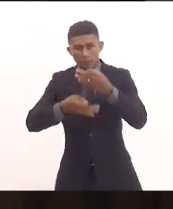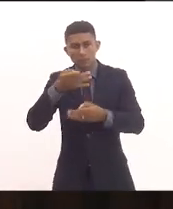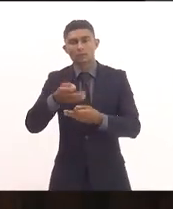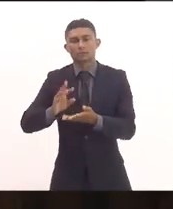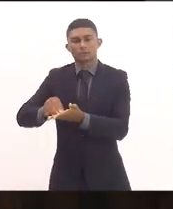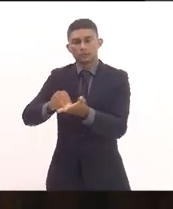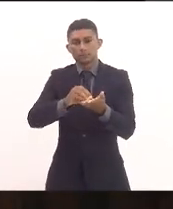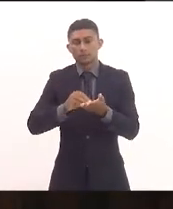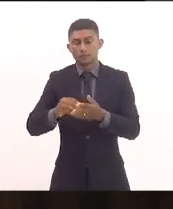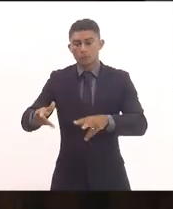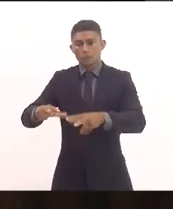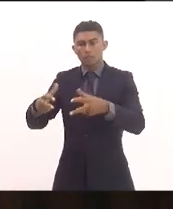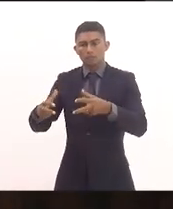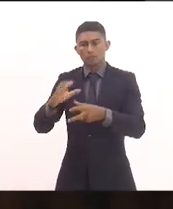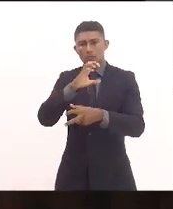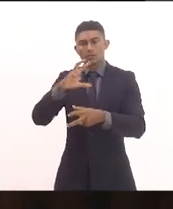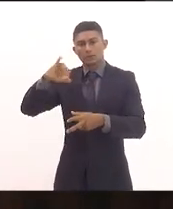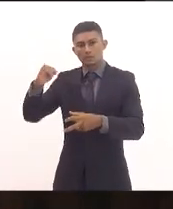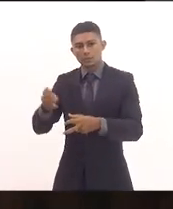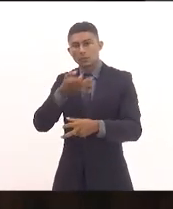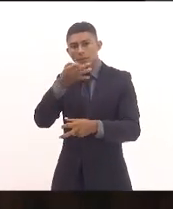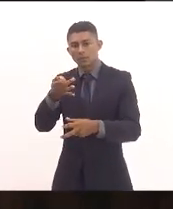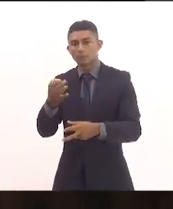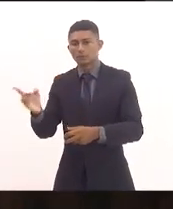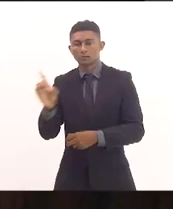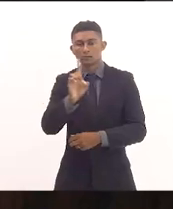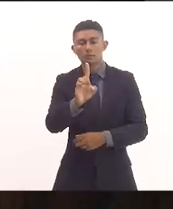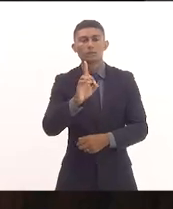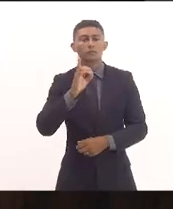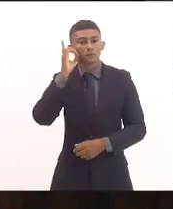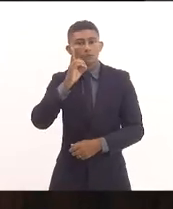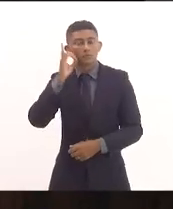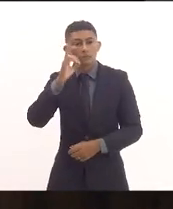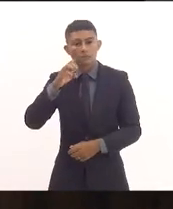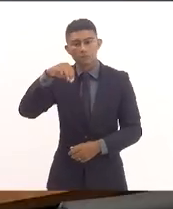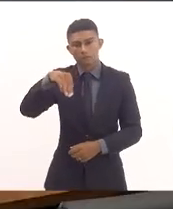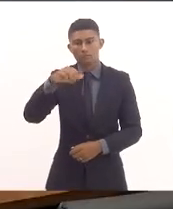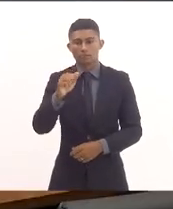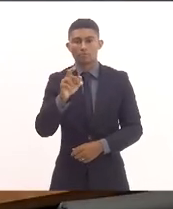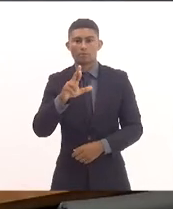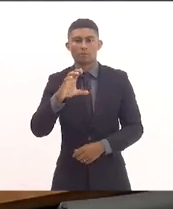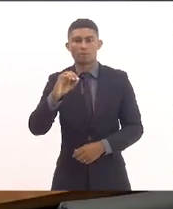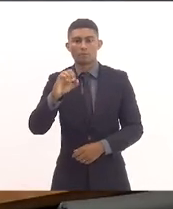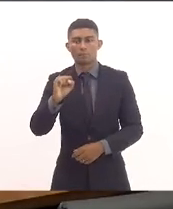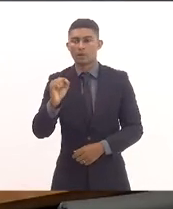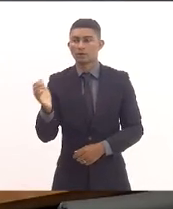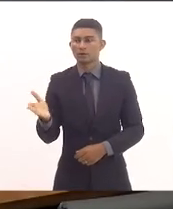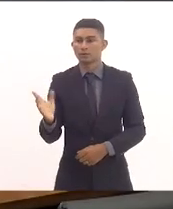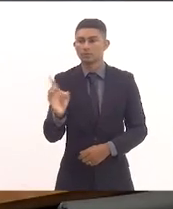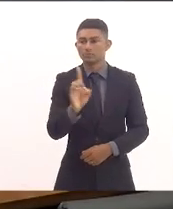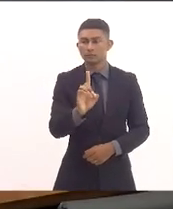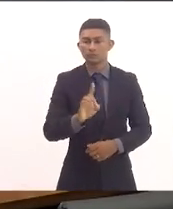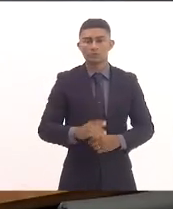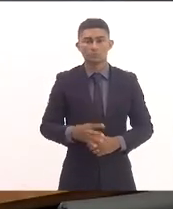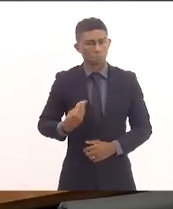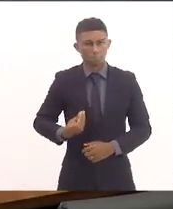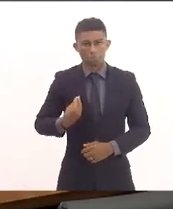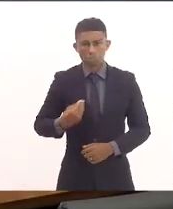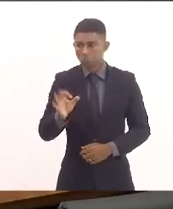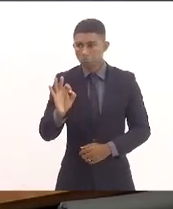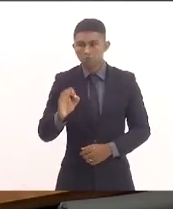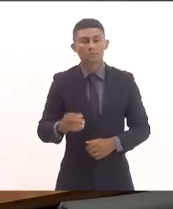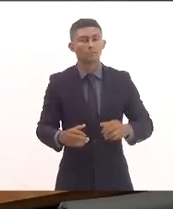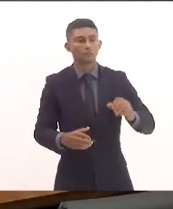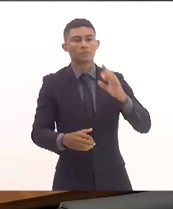Para emitir parecer pela Comissão de Constituição e Justiça, deputado Marcos Miller, deputado